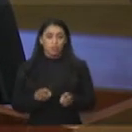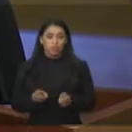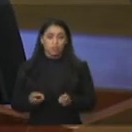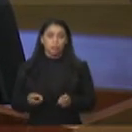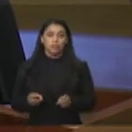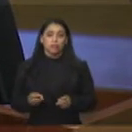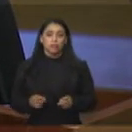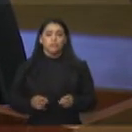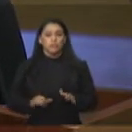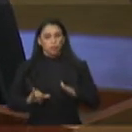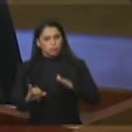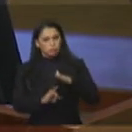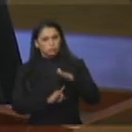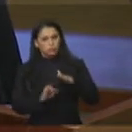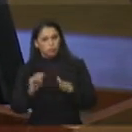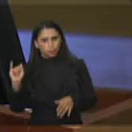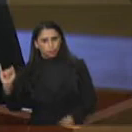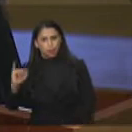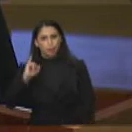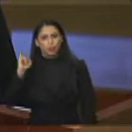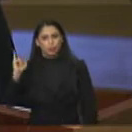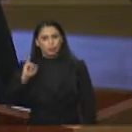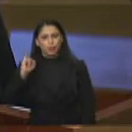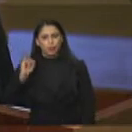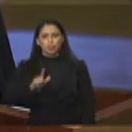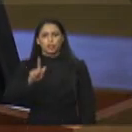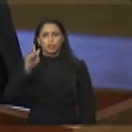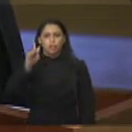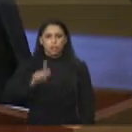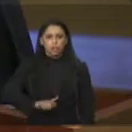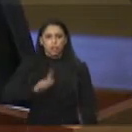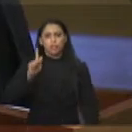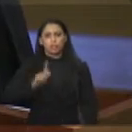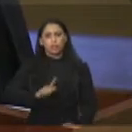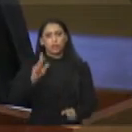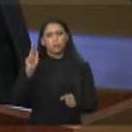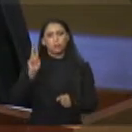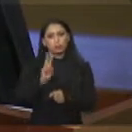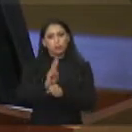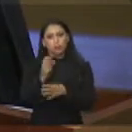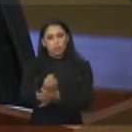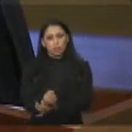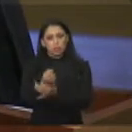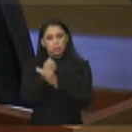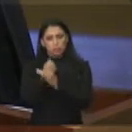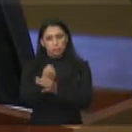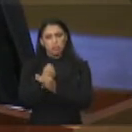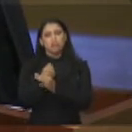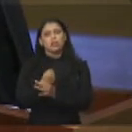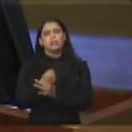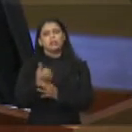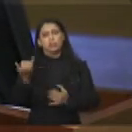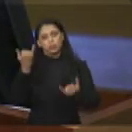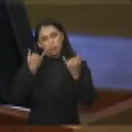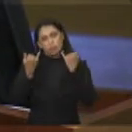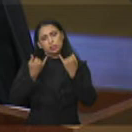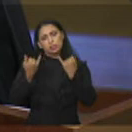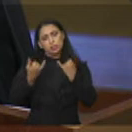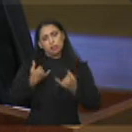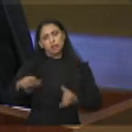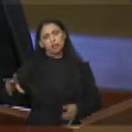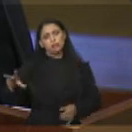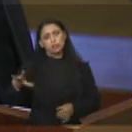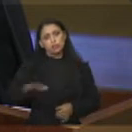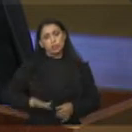um instituto-chave para a própria gestão e proteção de dados em sentido geral. Então, chama